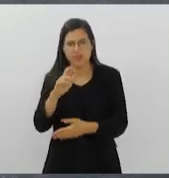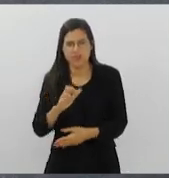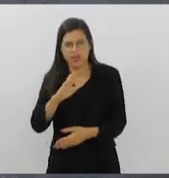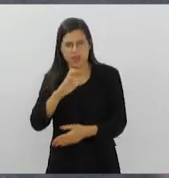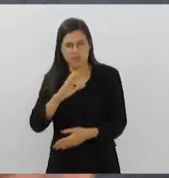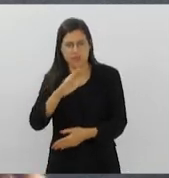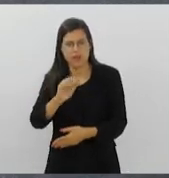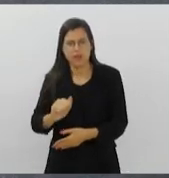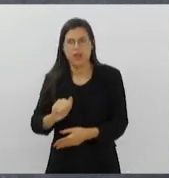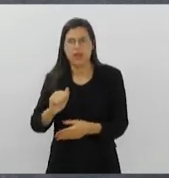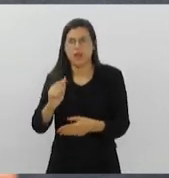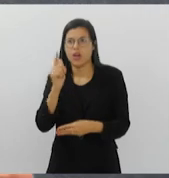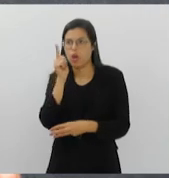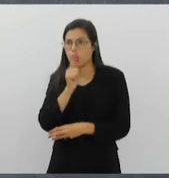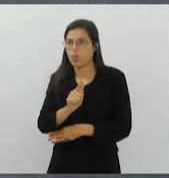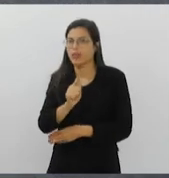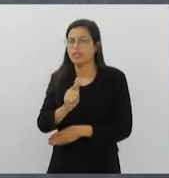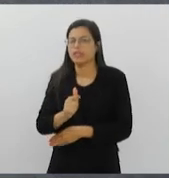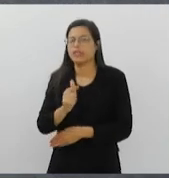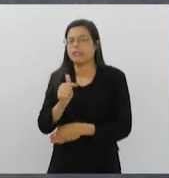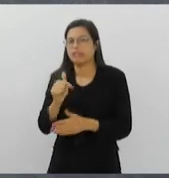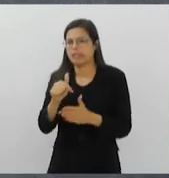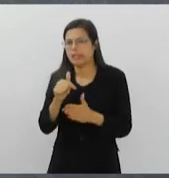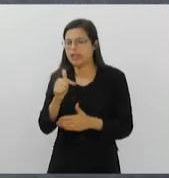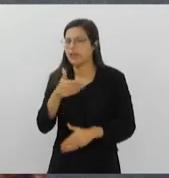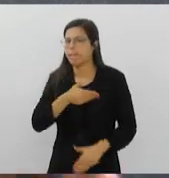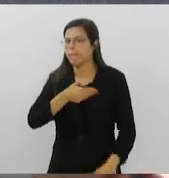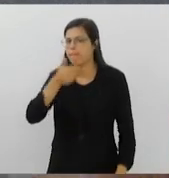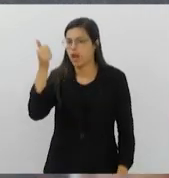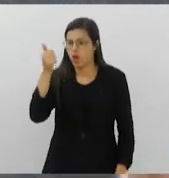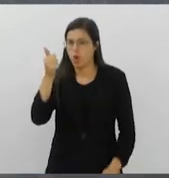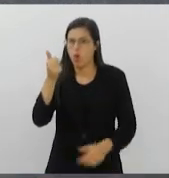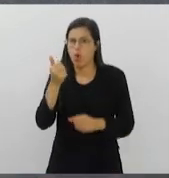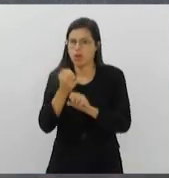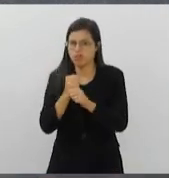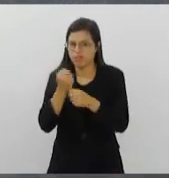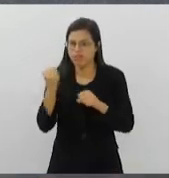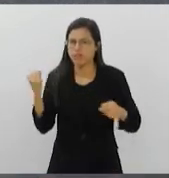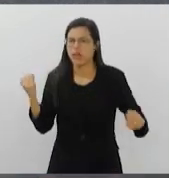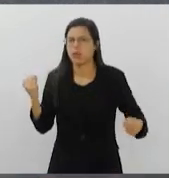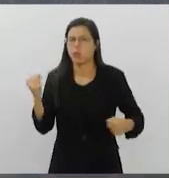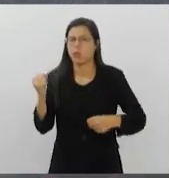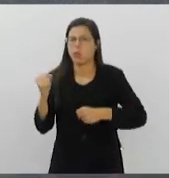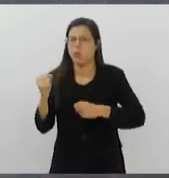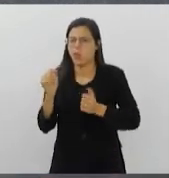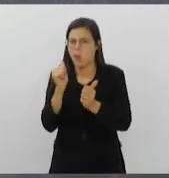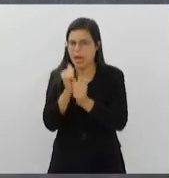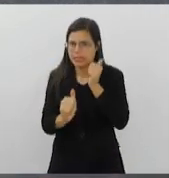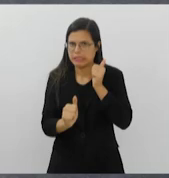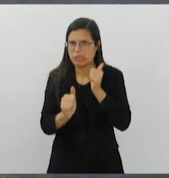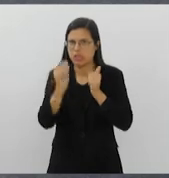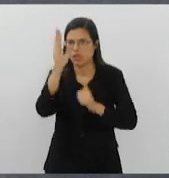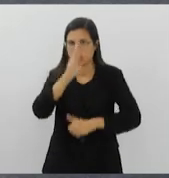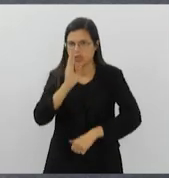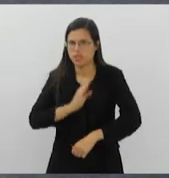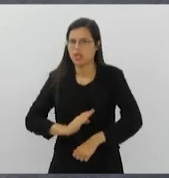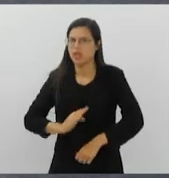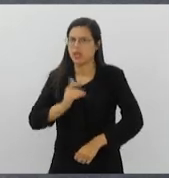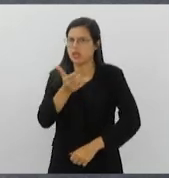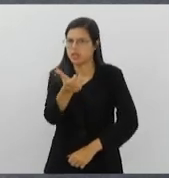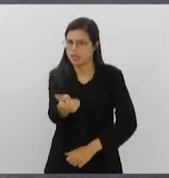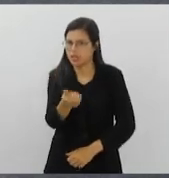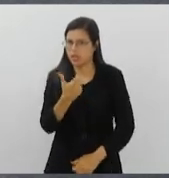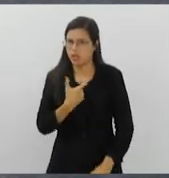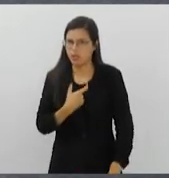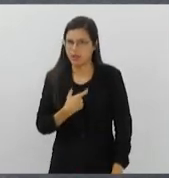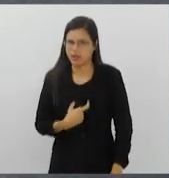de melhor e maior atleta olímpica brasileira, colecionando 6 medalhas e